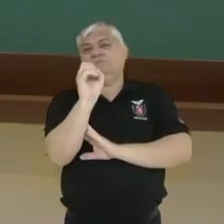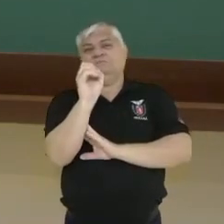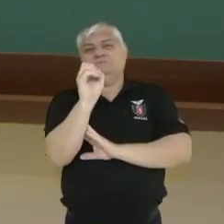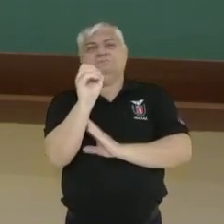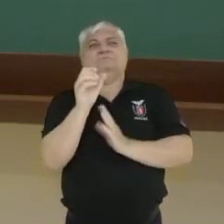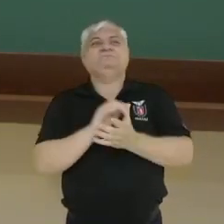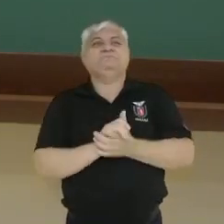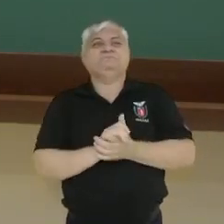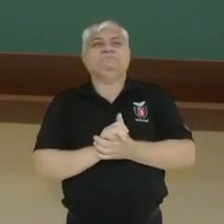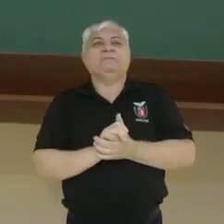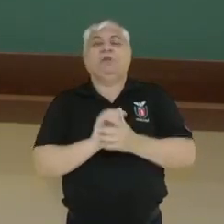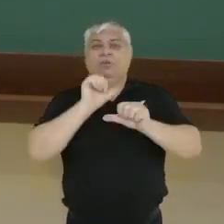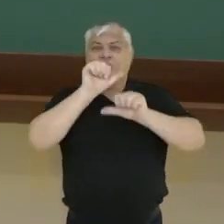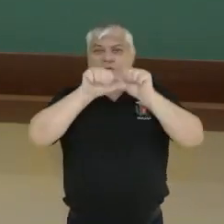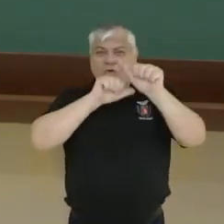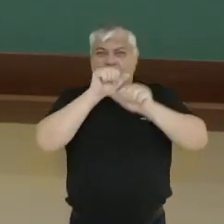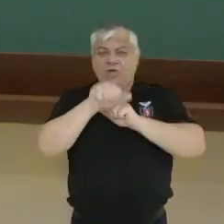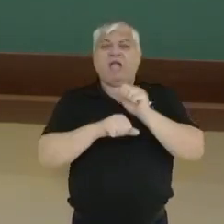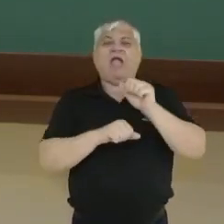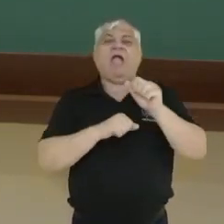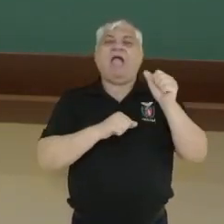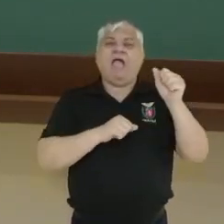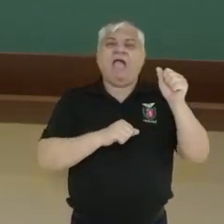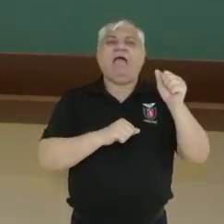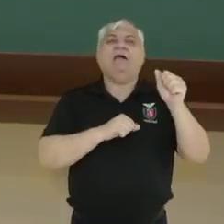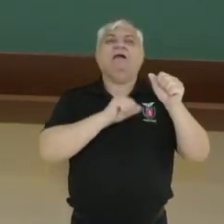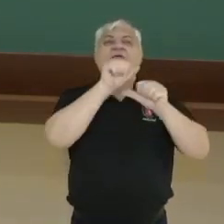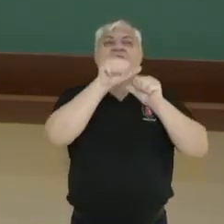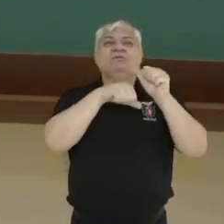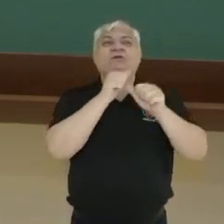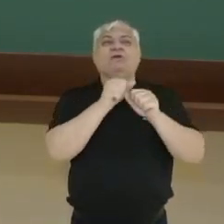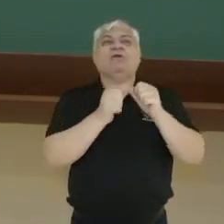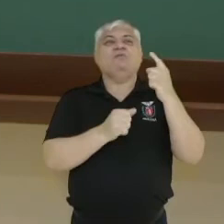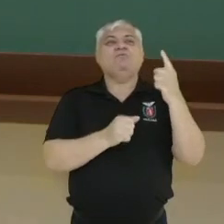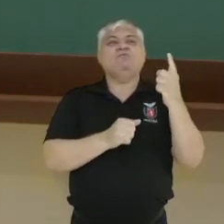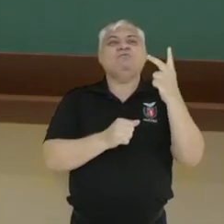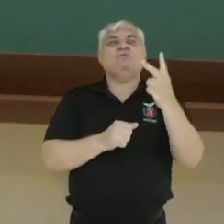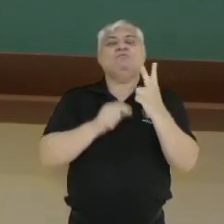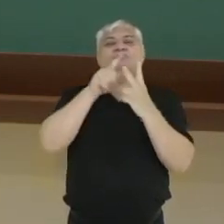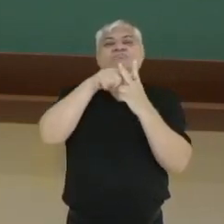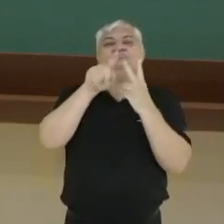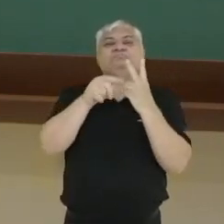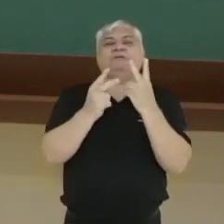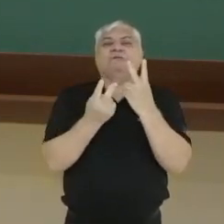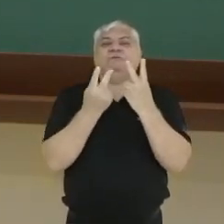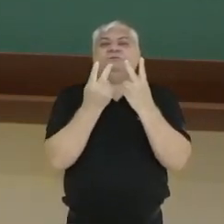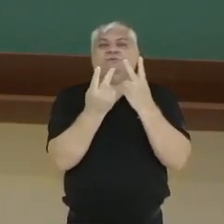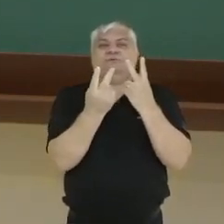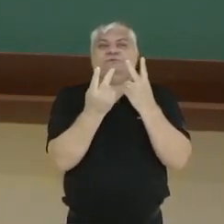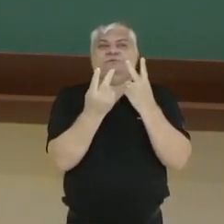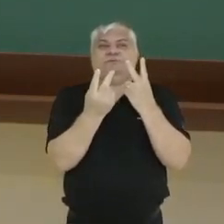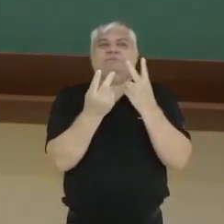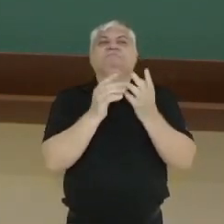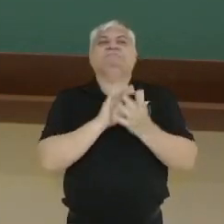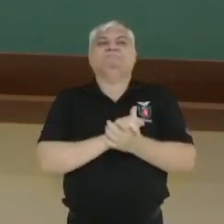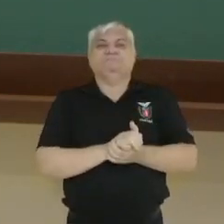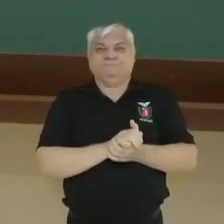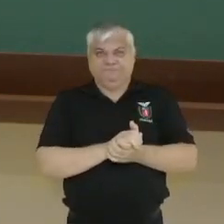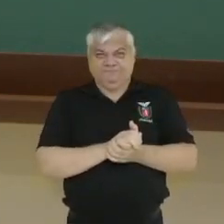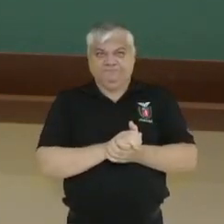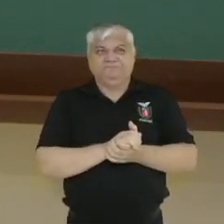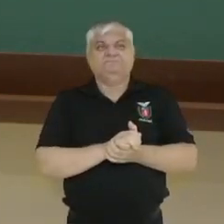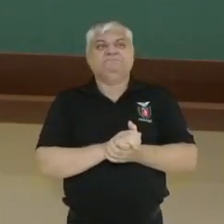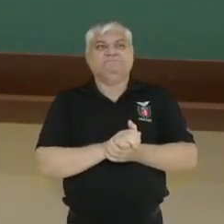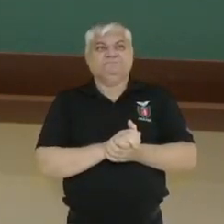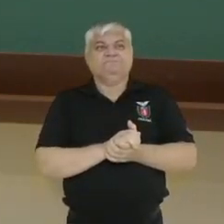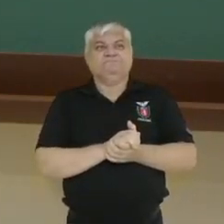0. Substituímos o valor de A e de B, encontramos, portanto, que o nosso raio é raiz de